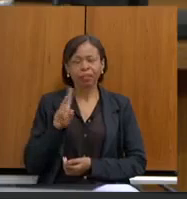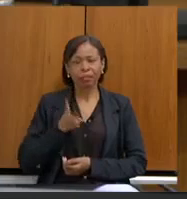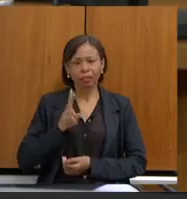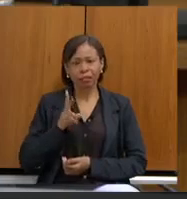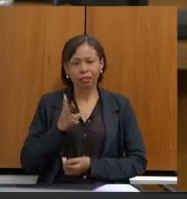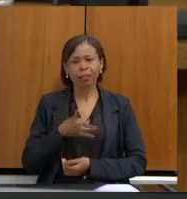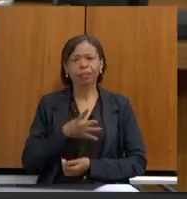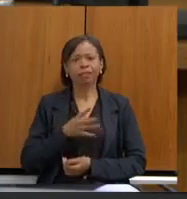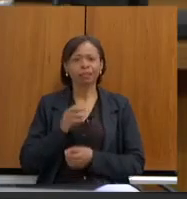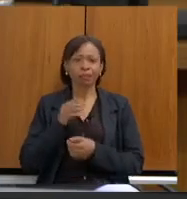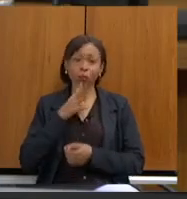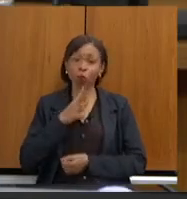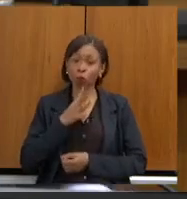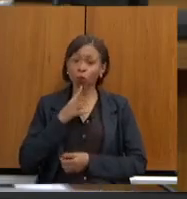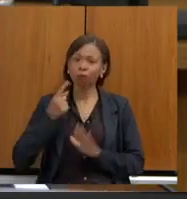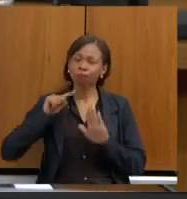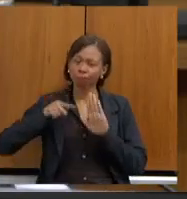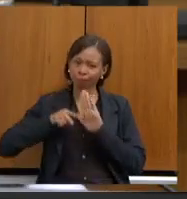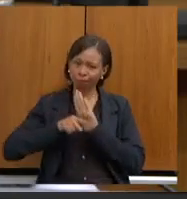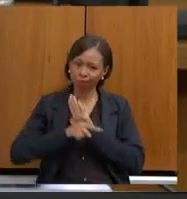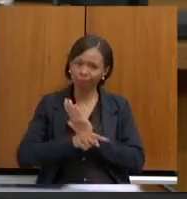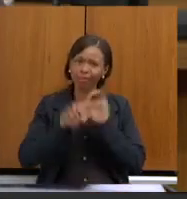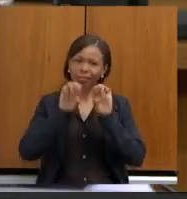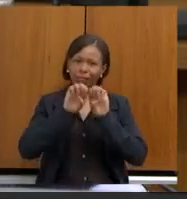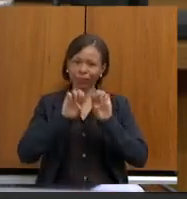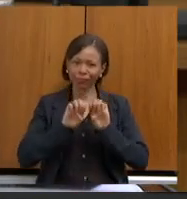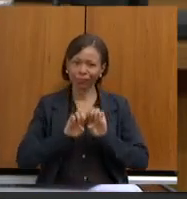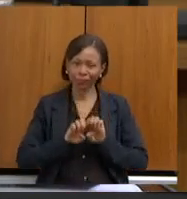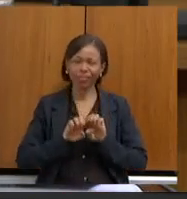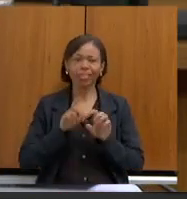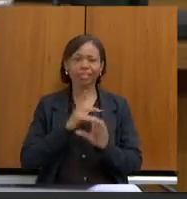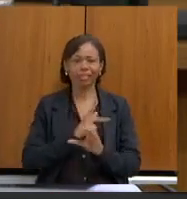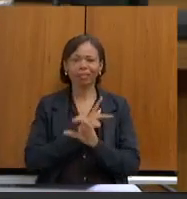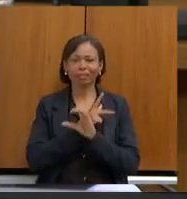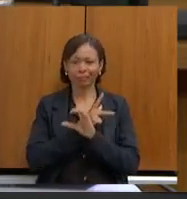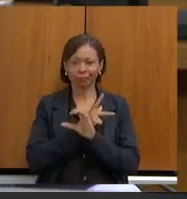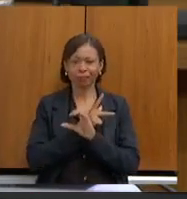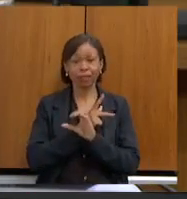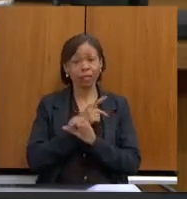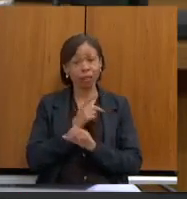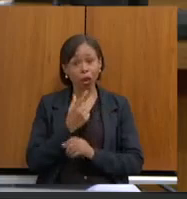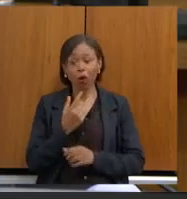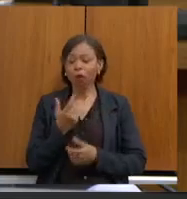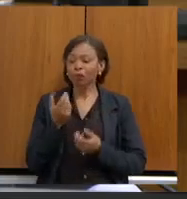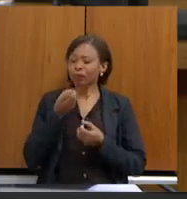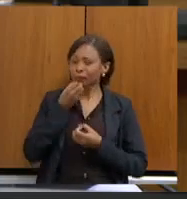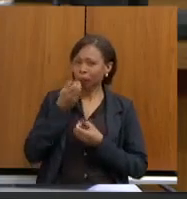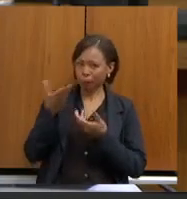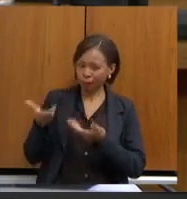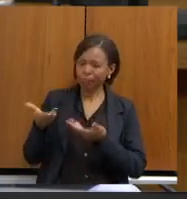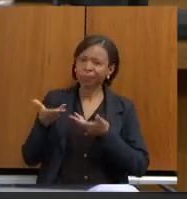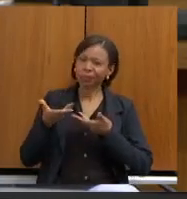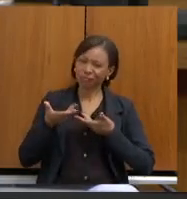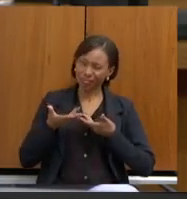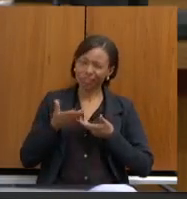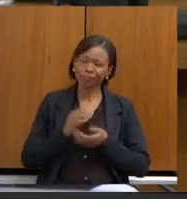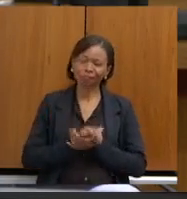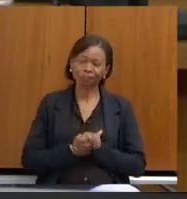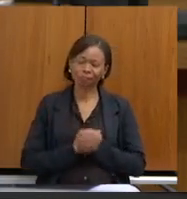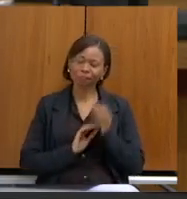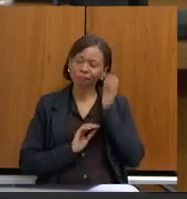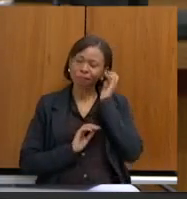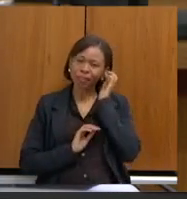Polícia Civil da estrutura da Polícia Civil então a garantia para nós seja muito bem-vindo eu tenho